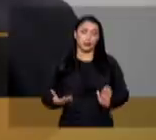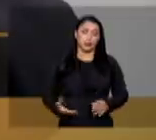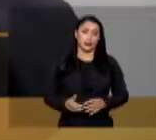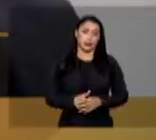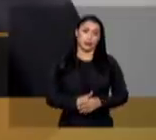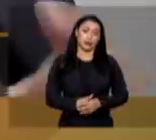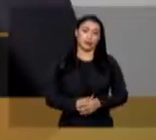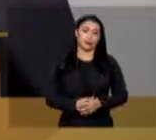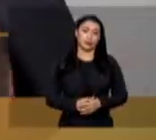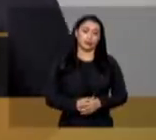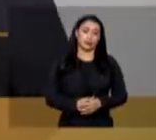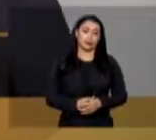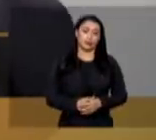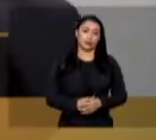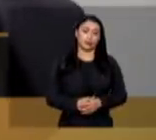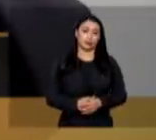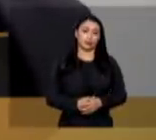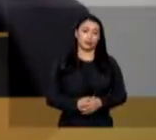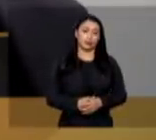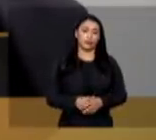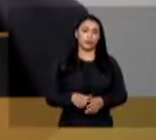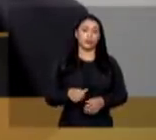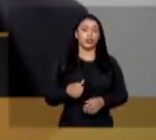sinalizadora da vara,